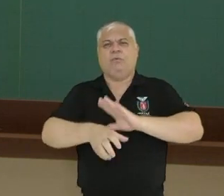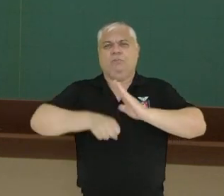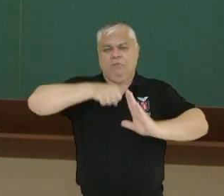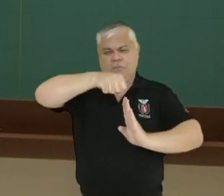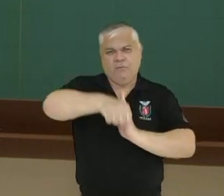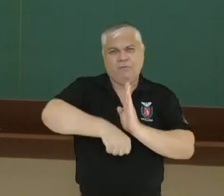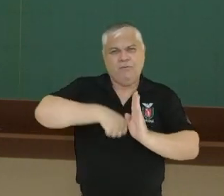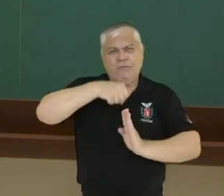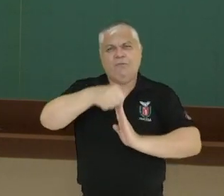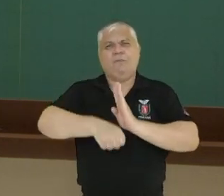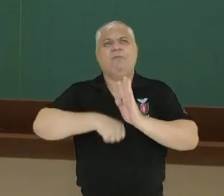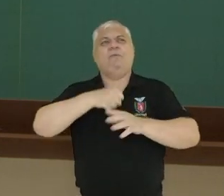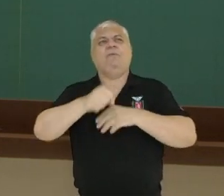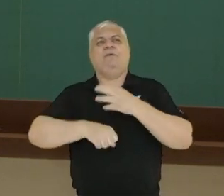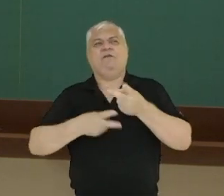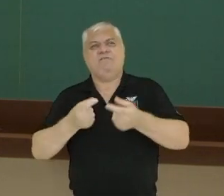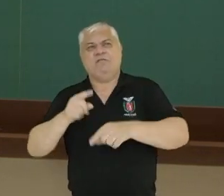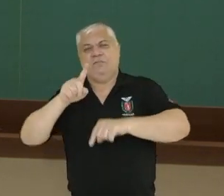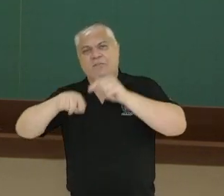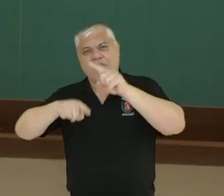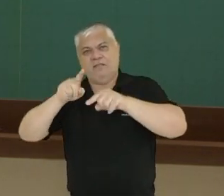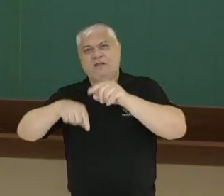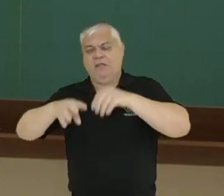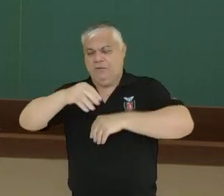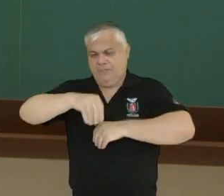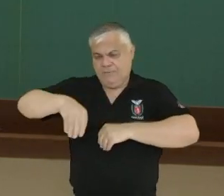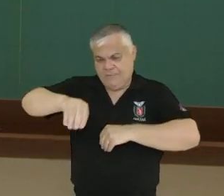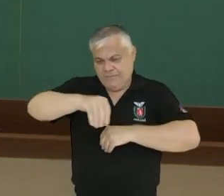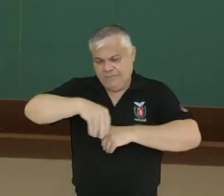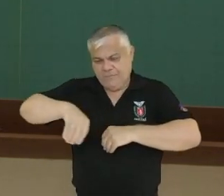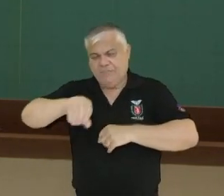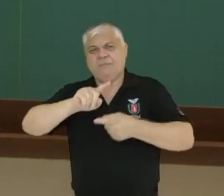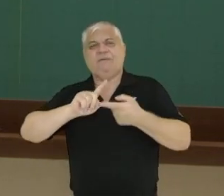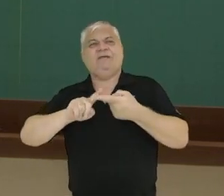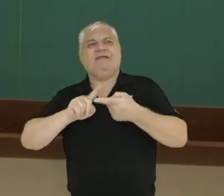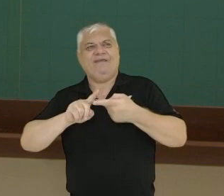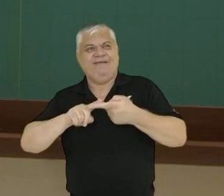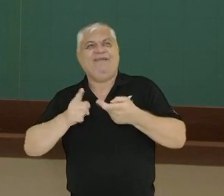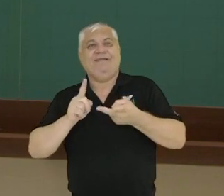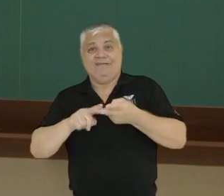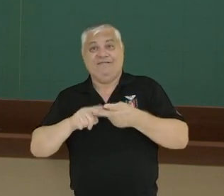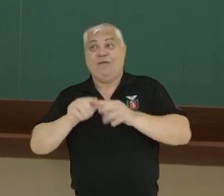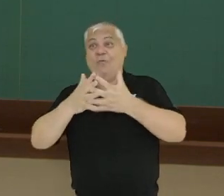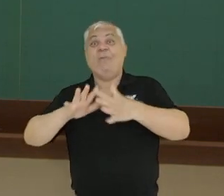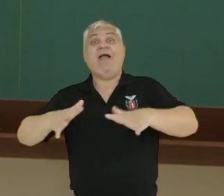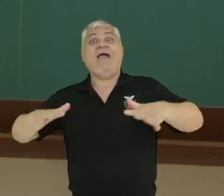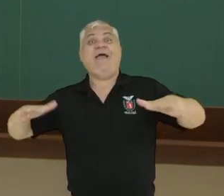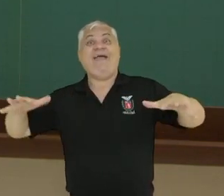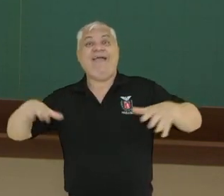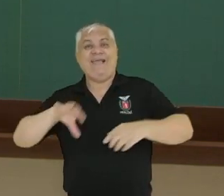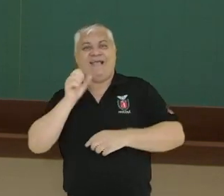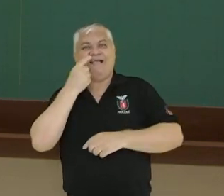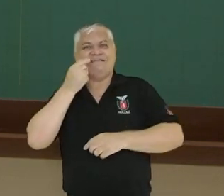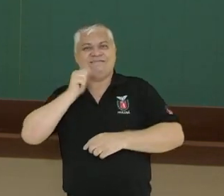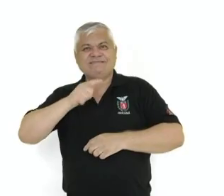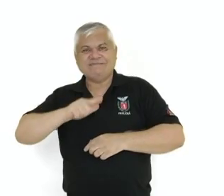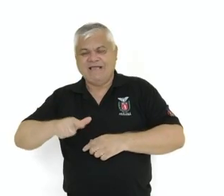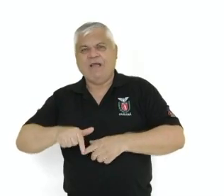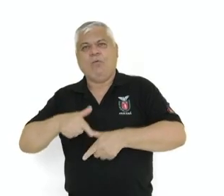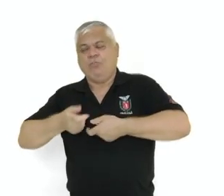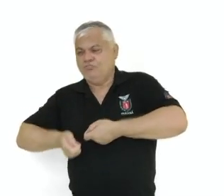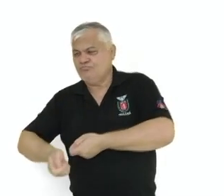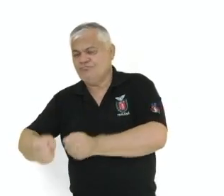comercialização. E tem também os elementos que vão na receita. O sal, que é retirado do mar, que envolve também uma cadeia de